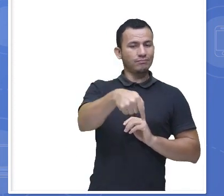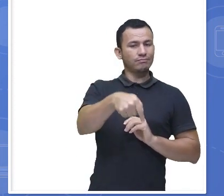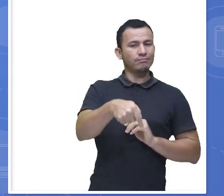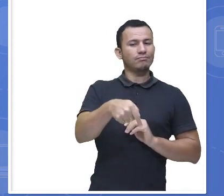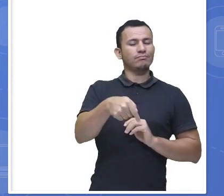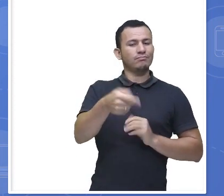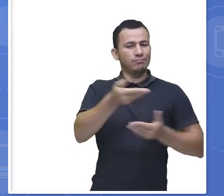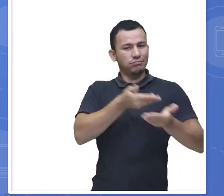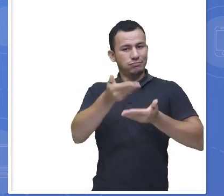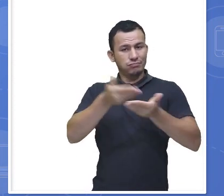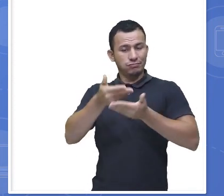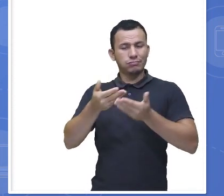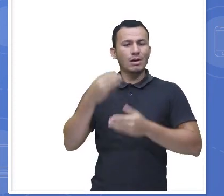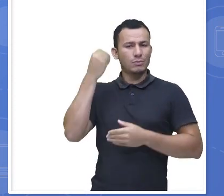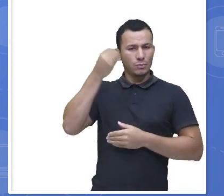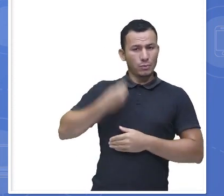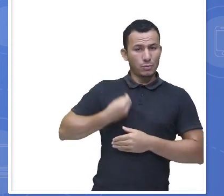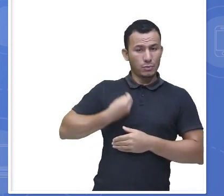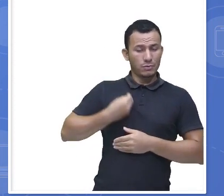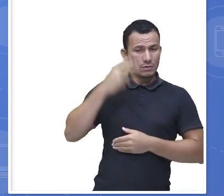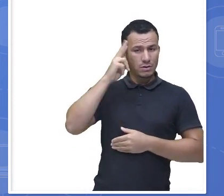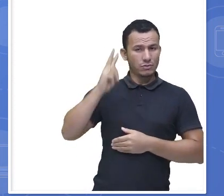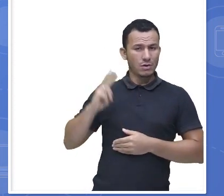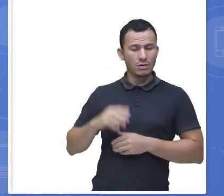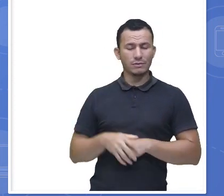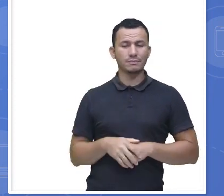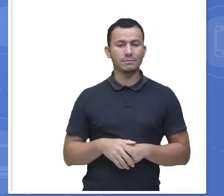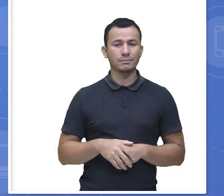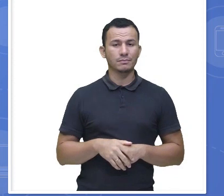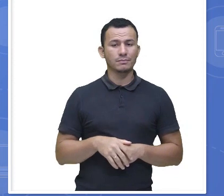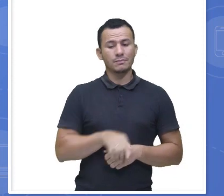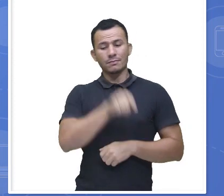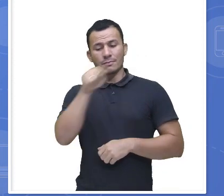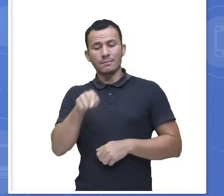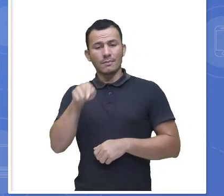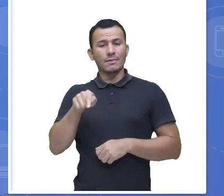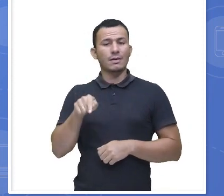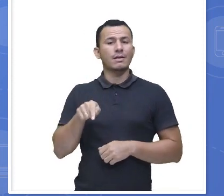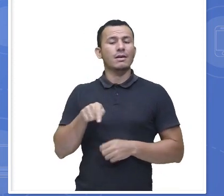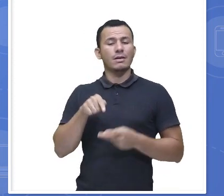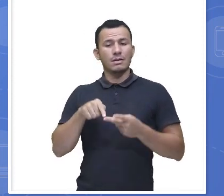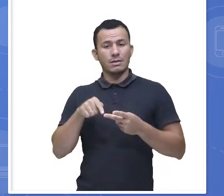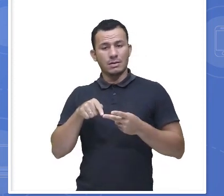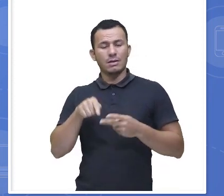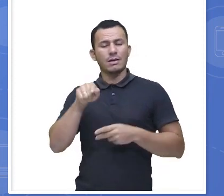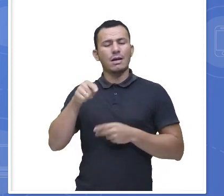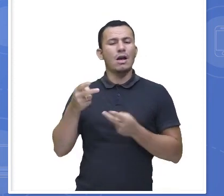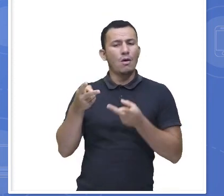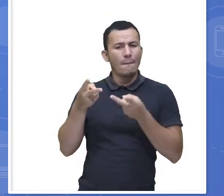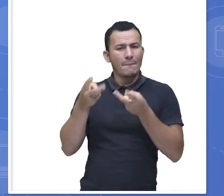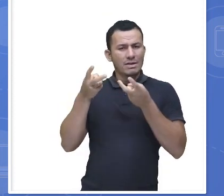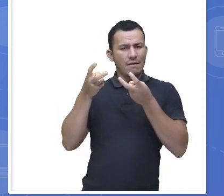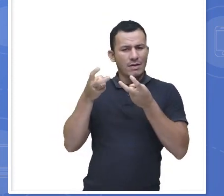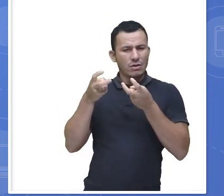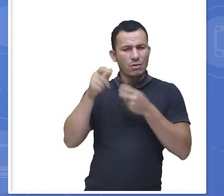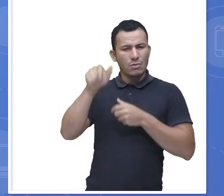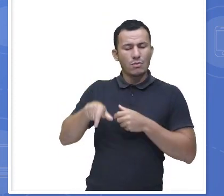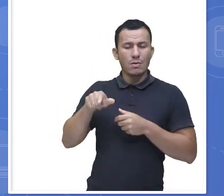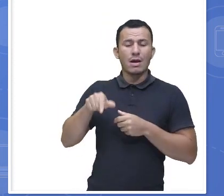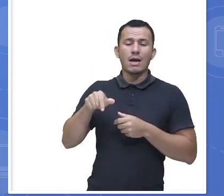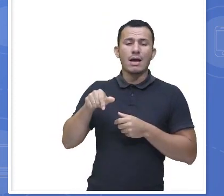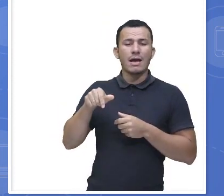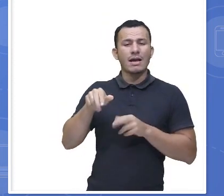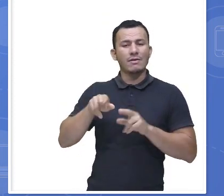está vivenciando a história. O narrador observador, ele conta a história, ele narra em